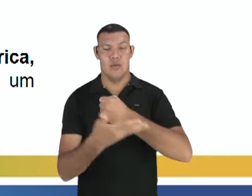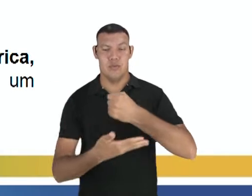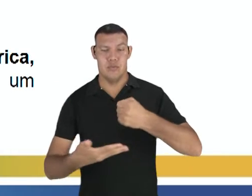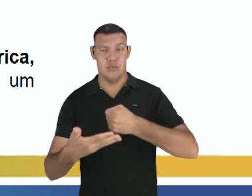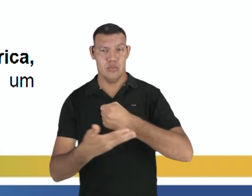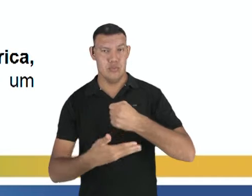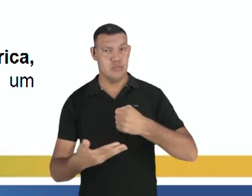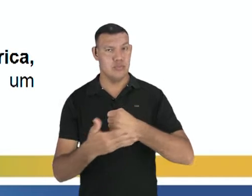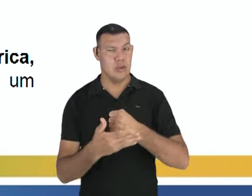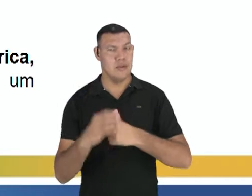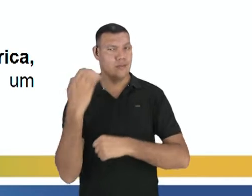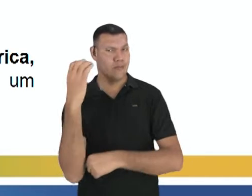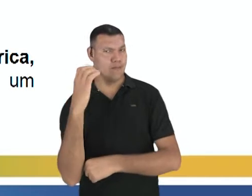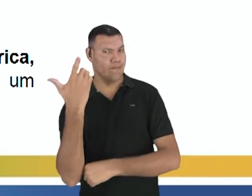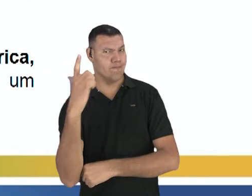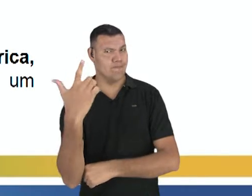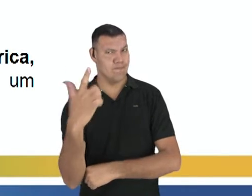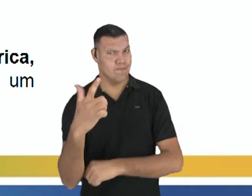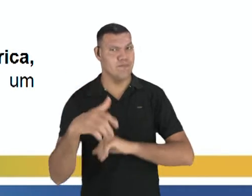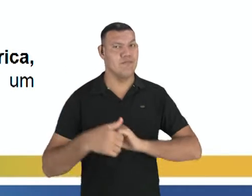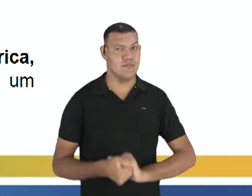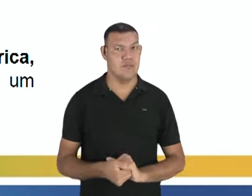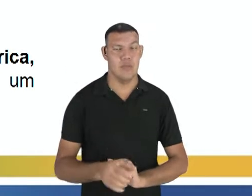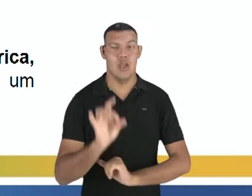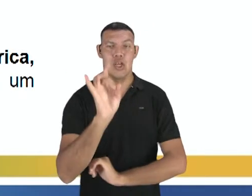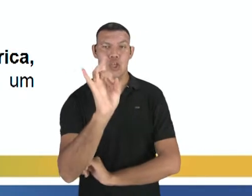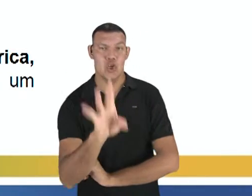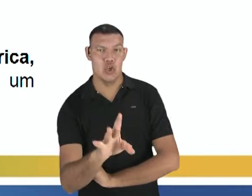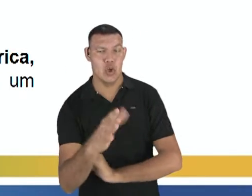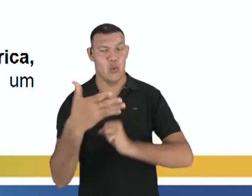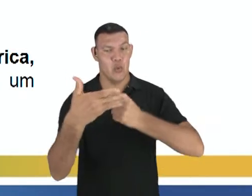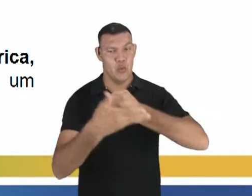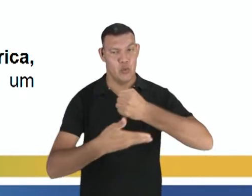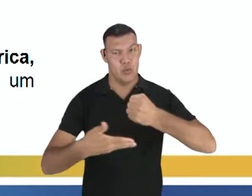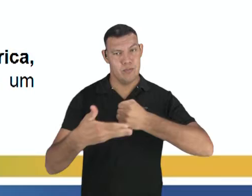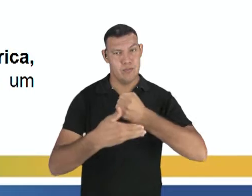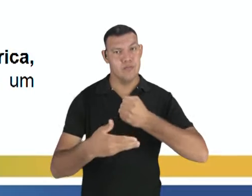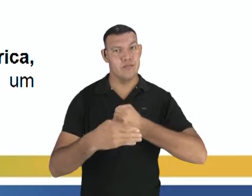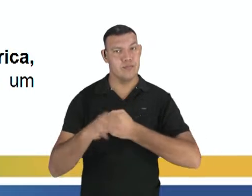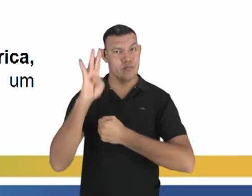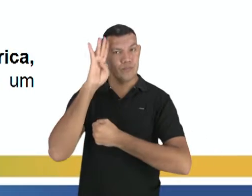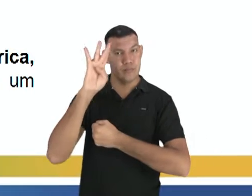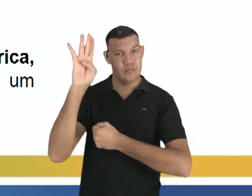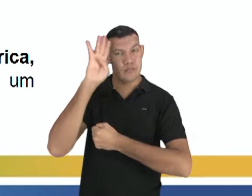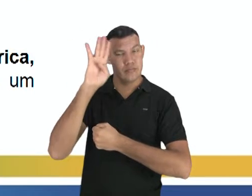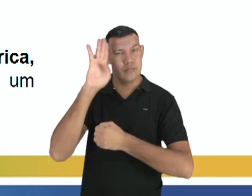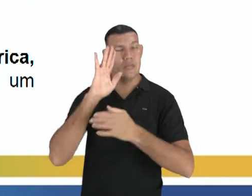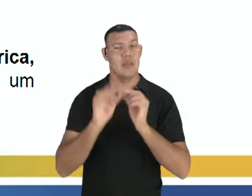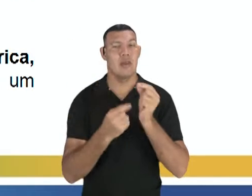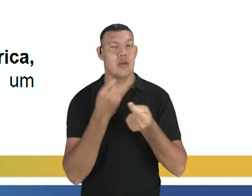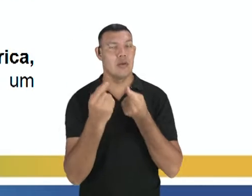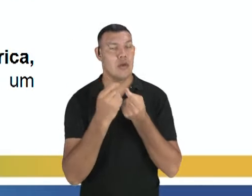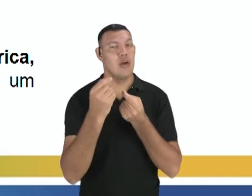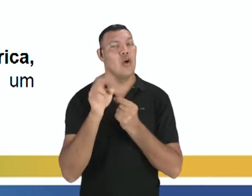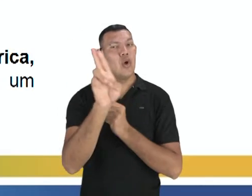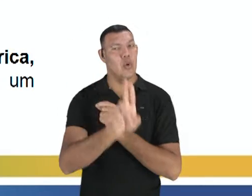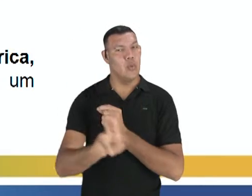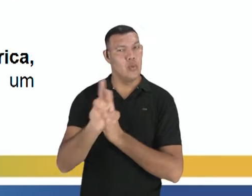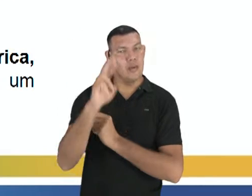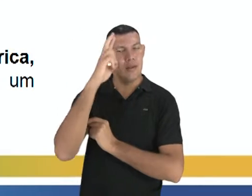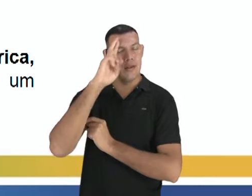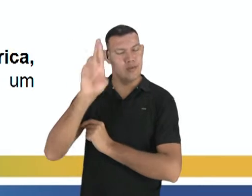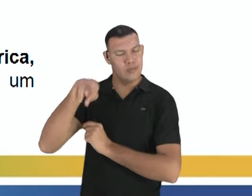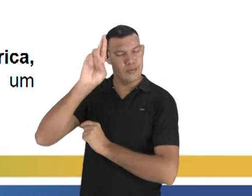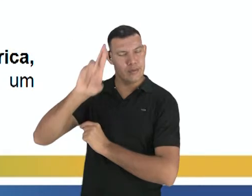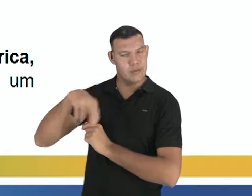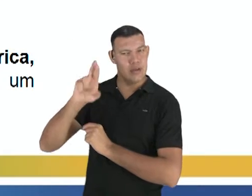fundamentação científica. Ela tem apenas uma fundamentação teórica, que é pautada pela lógica e ajuda